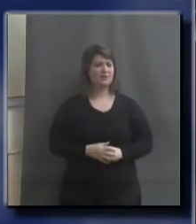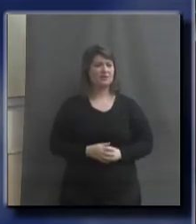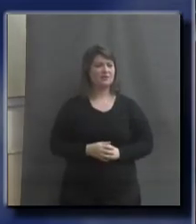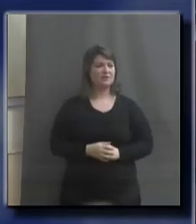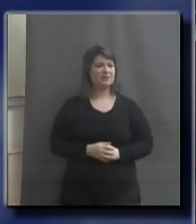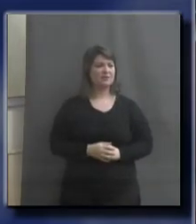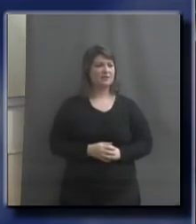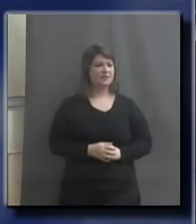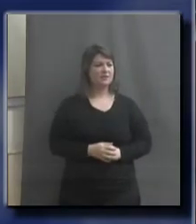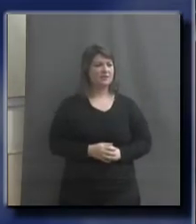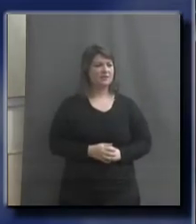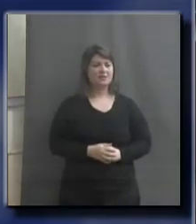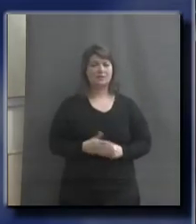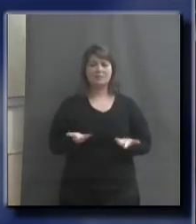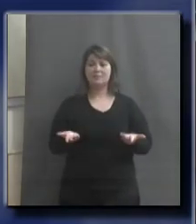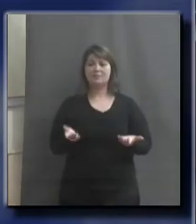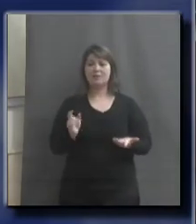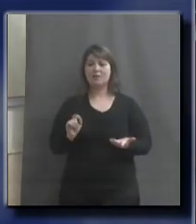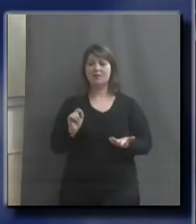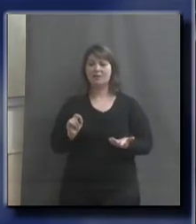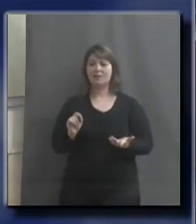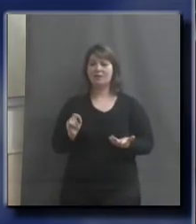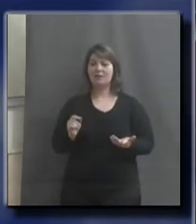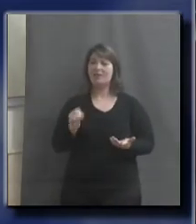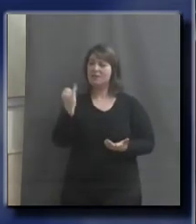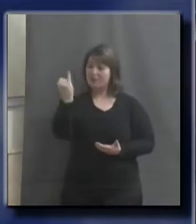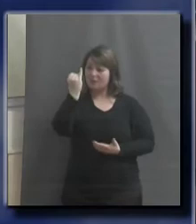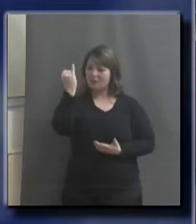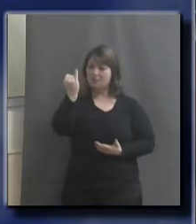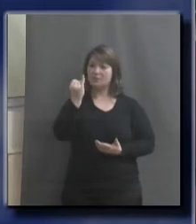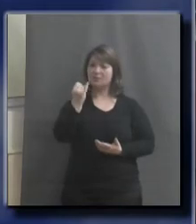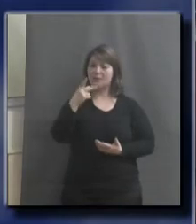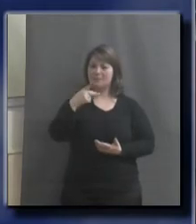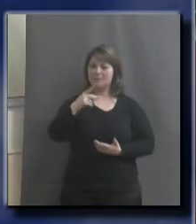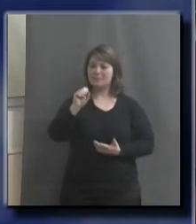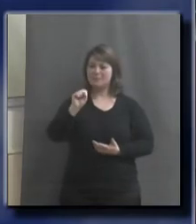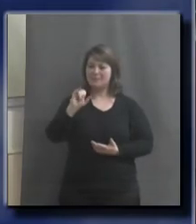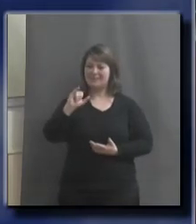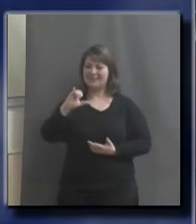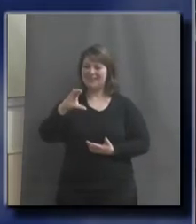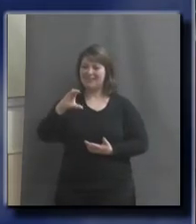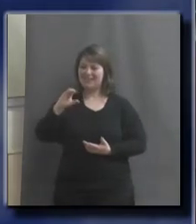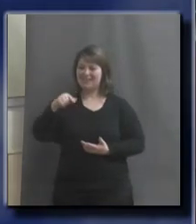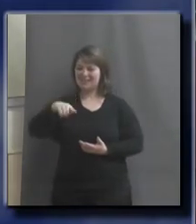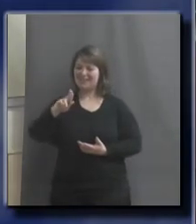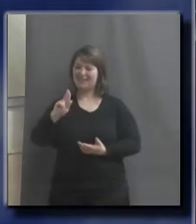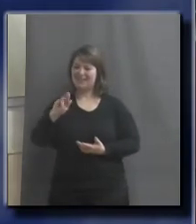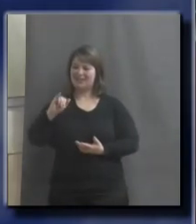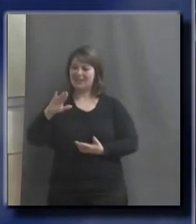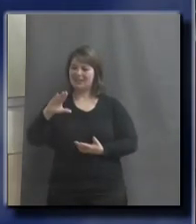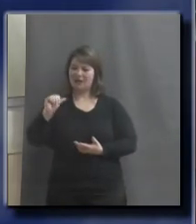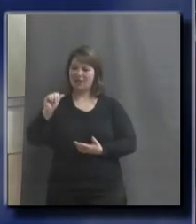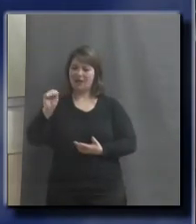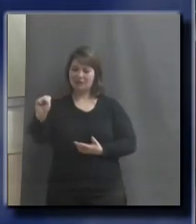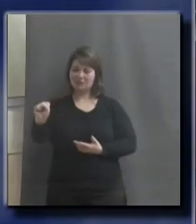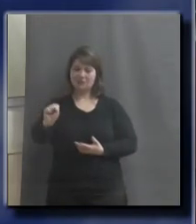de mostrar exatamente a riqueza das práticas psi que aconteciam no território